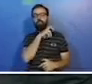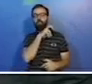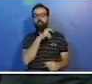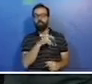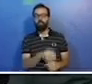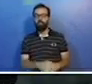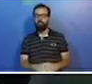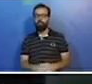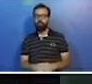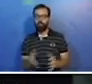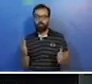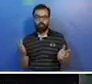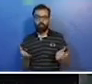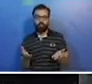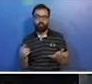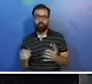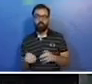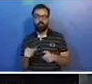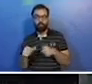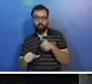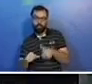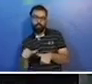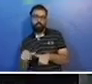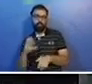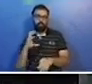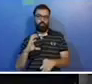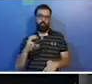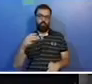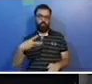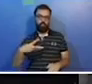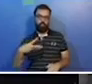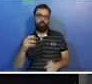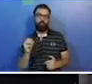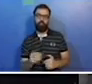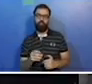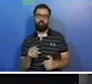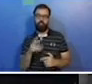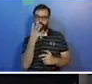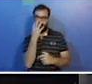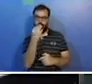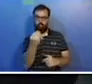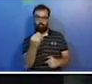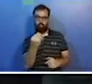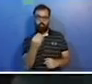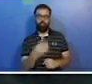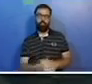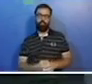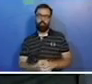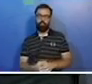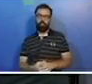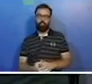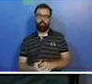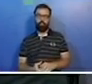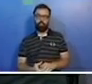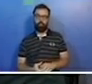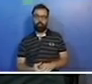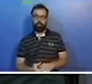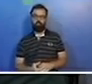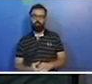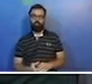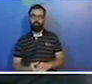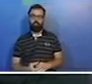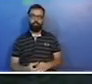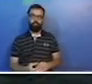cobra, só que agora muda o terciário, era o coiote. Cadeia alimentar